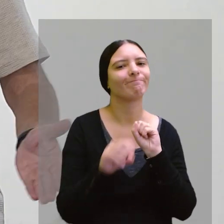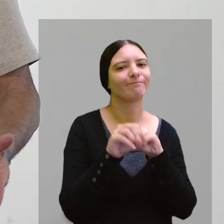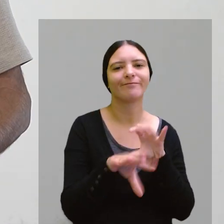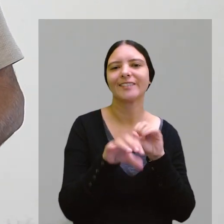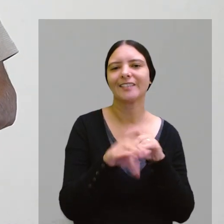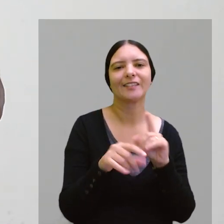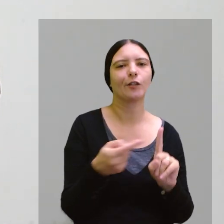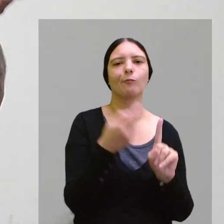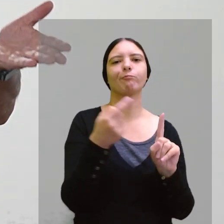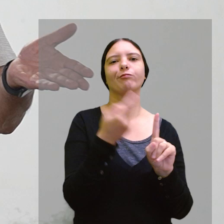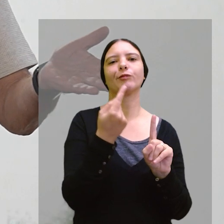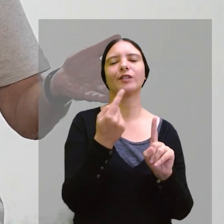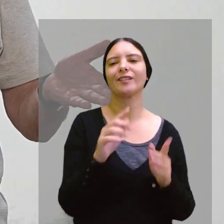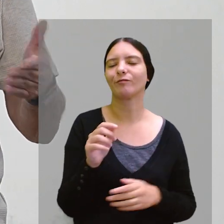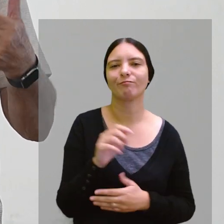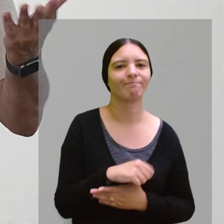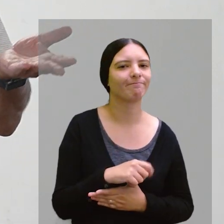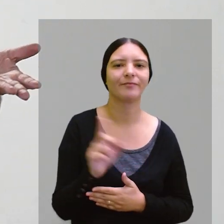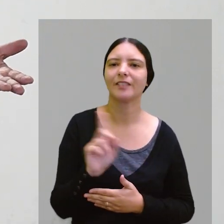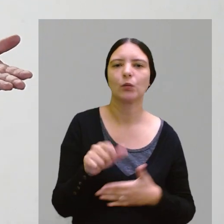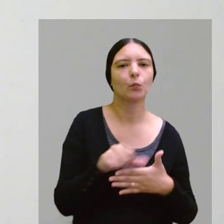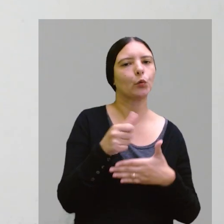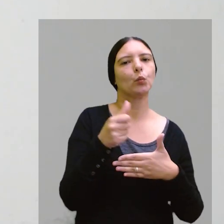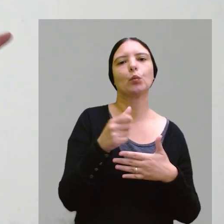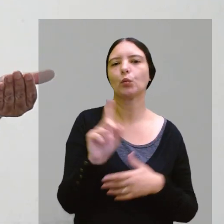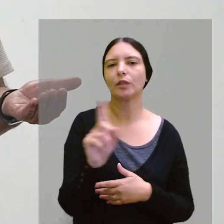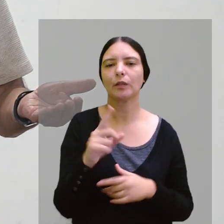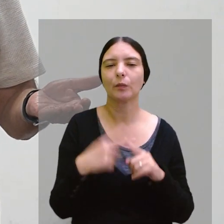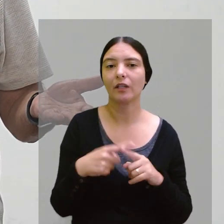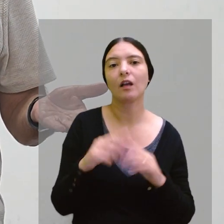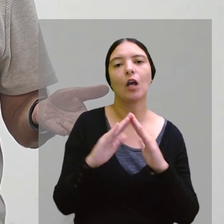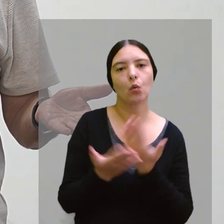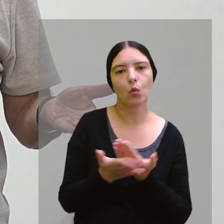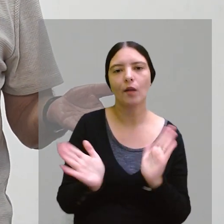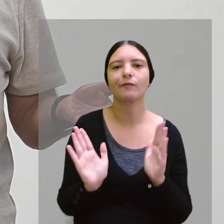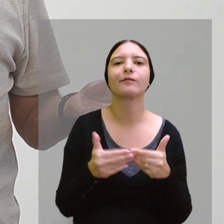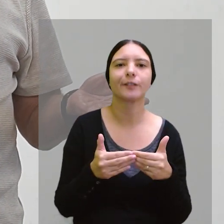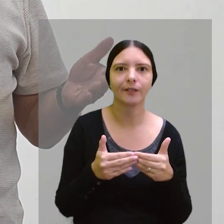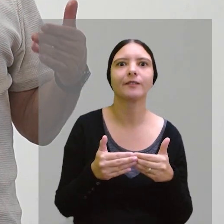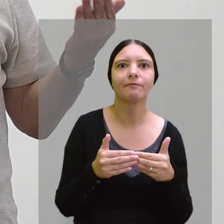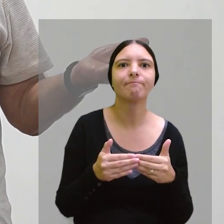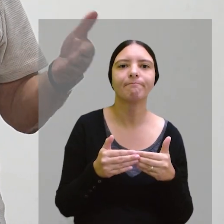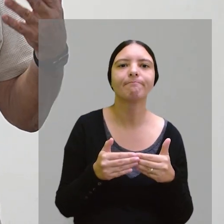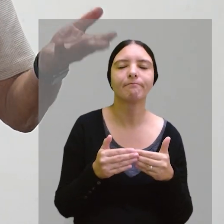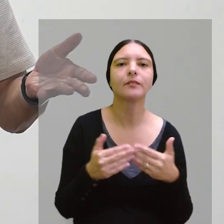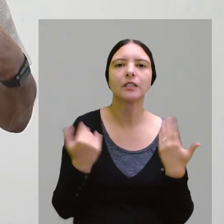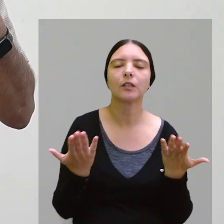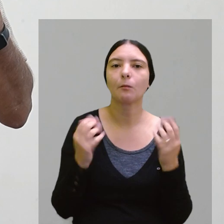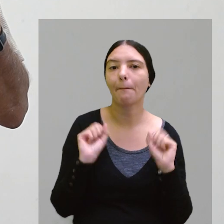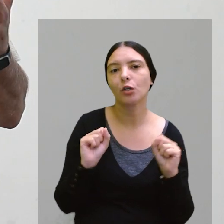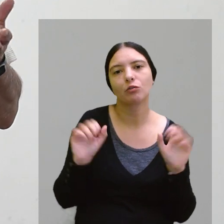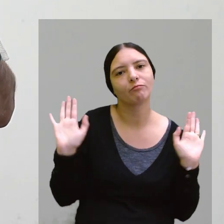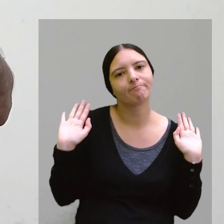não é prioridade. Vocês estão vendo que a escola de vocês está sendo fechada, entende? Talvez seja um